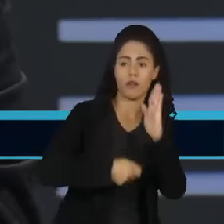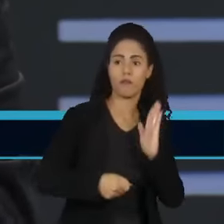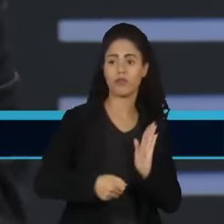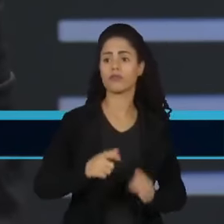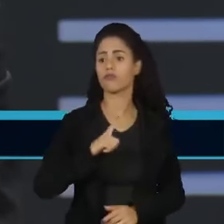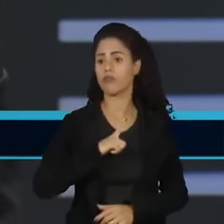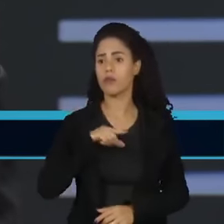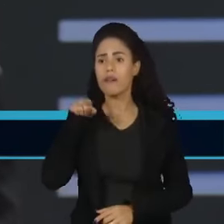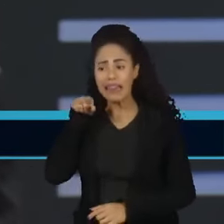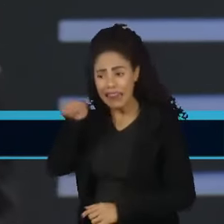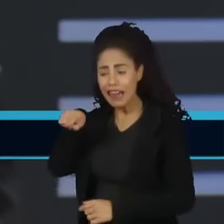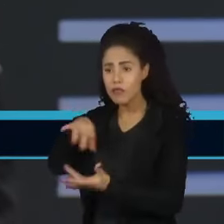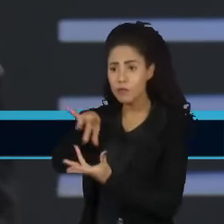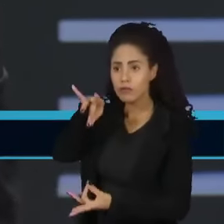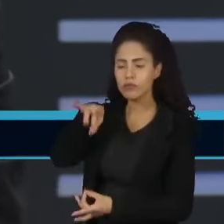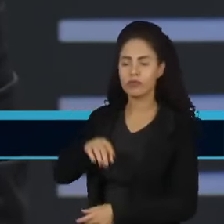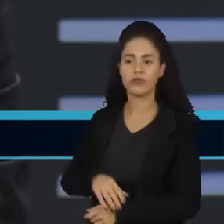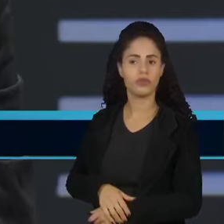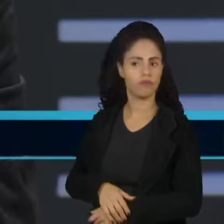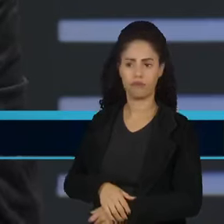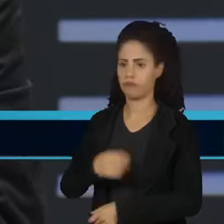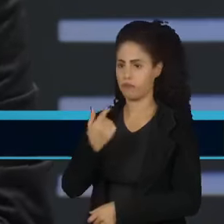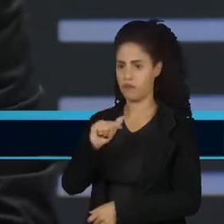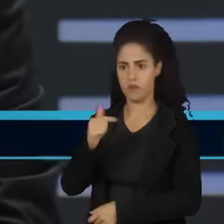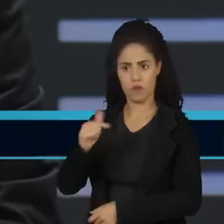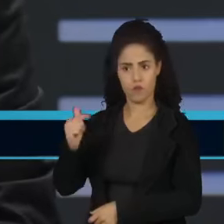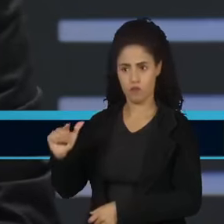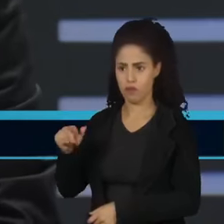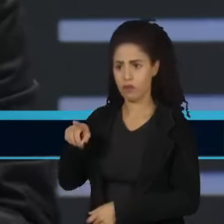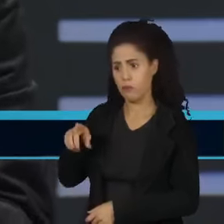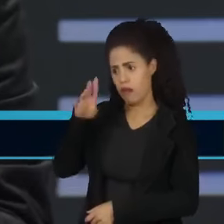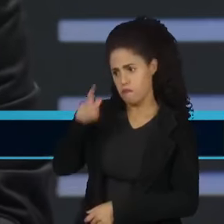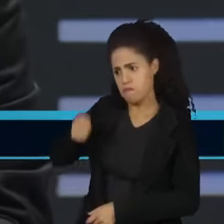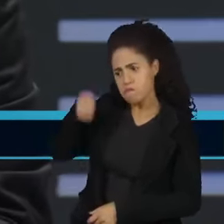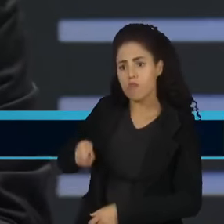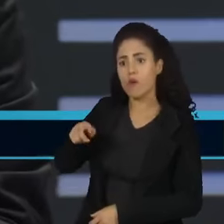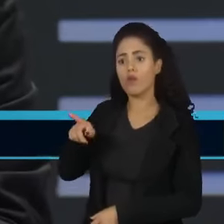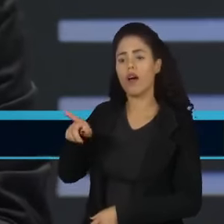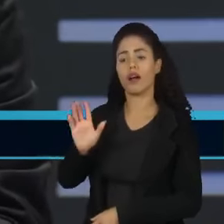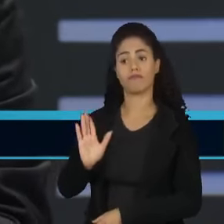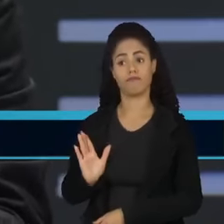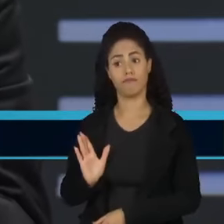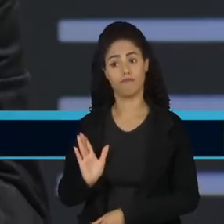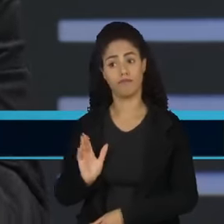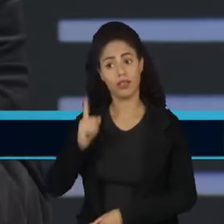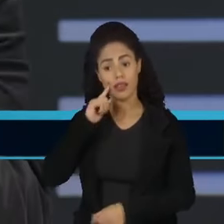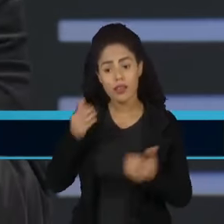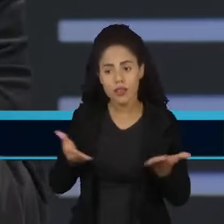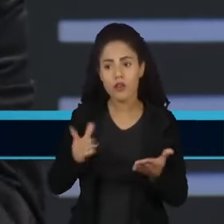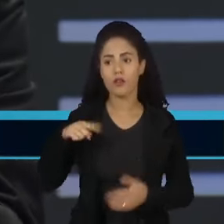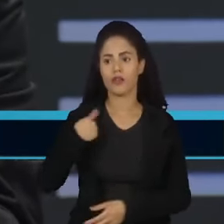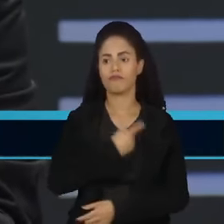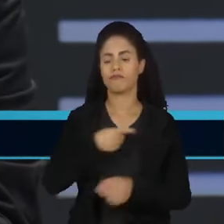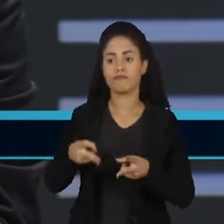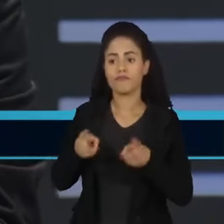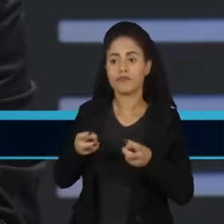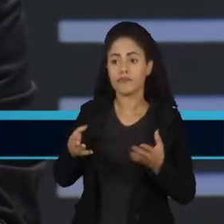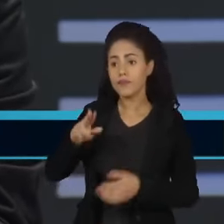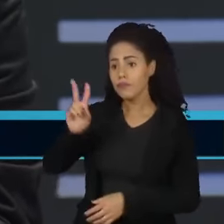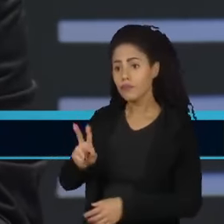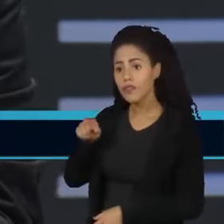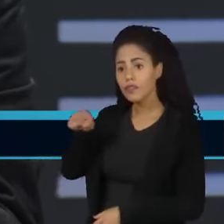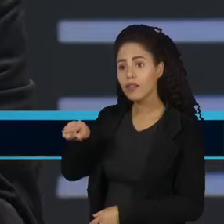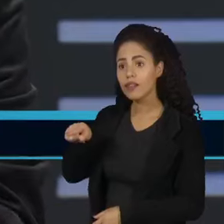tem democracia relativa como não tem ditadura relativa. E, nesse momento, nós temos tudo na